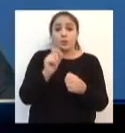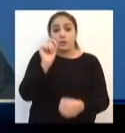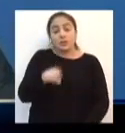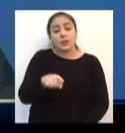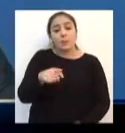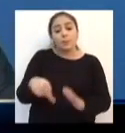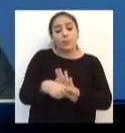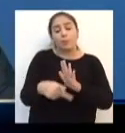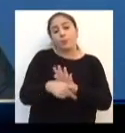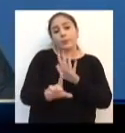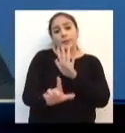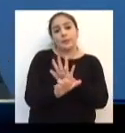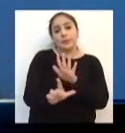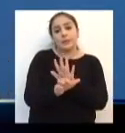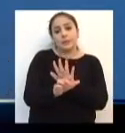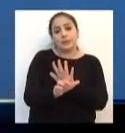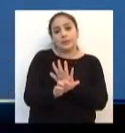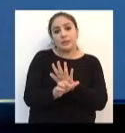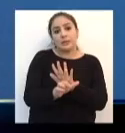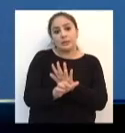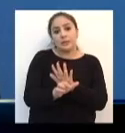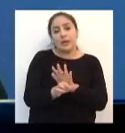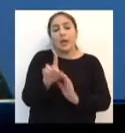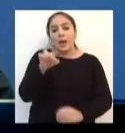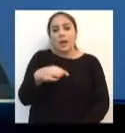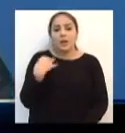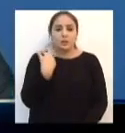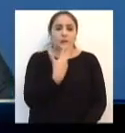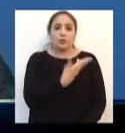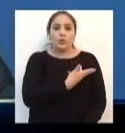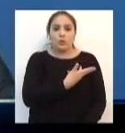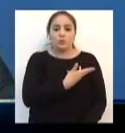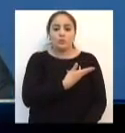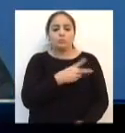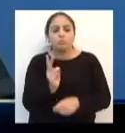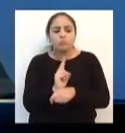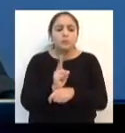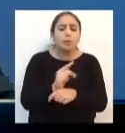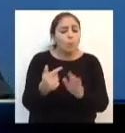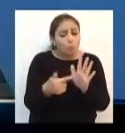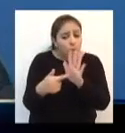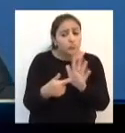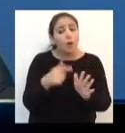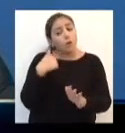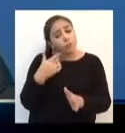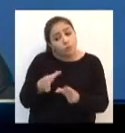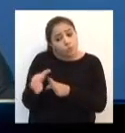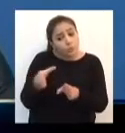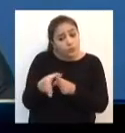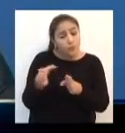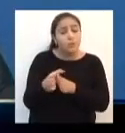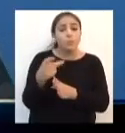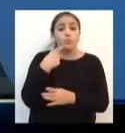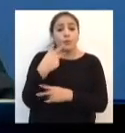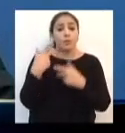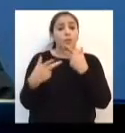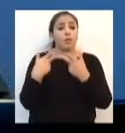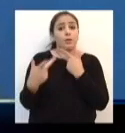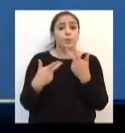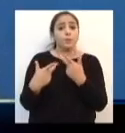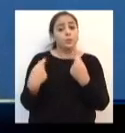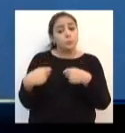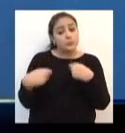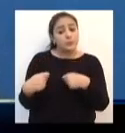que determina a lei, aí cabe a nós, né, numa fiscalização, demonstrar para ele, olha, a gente te orientou que a lei é essa, você teria que